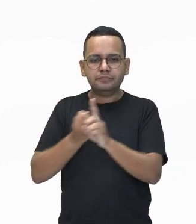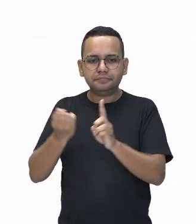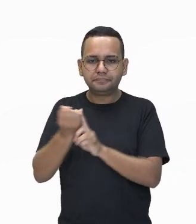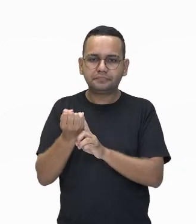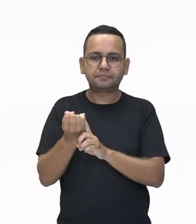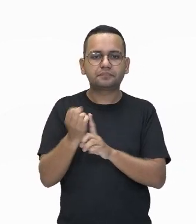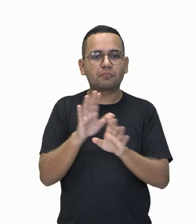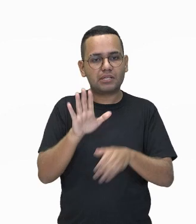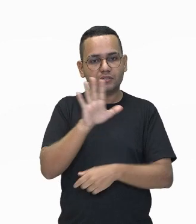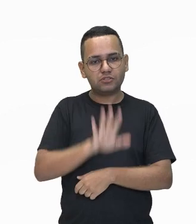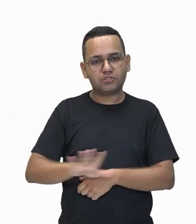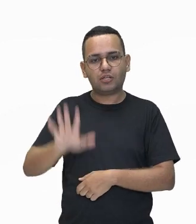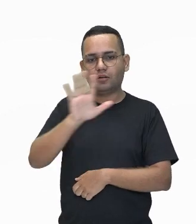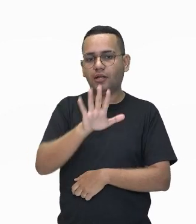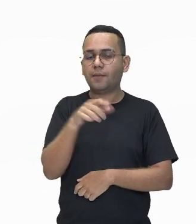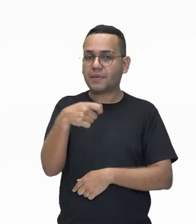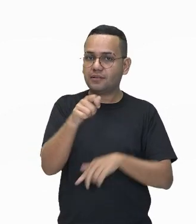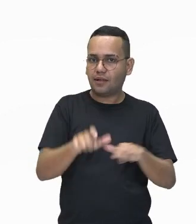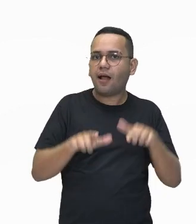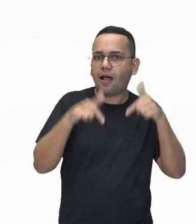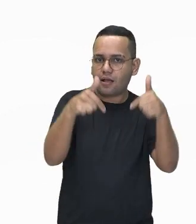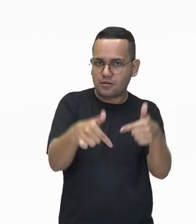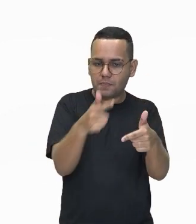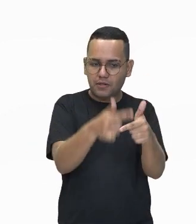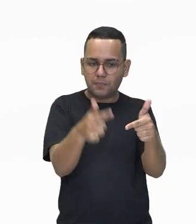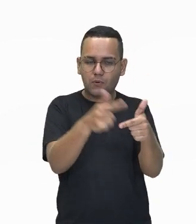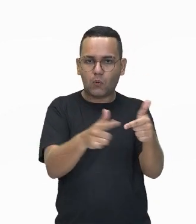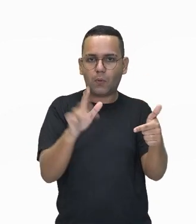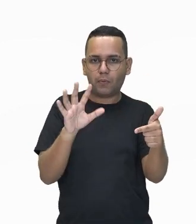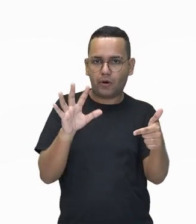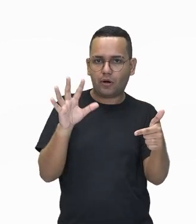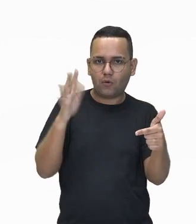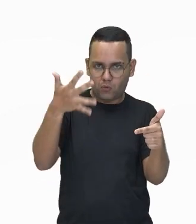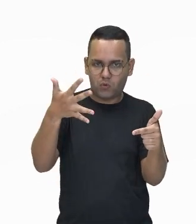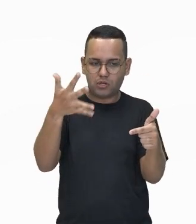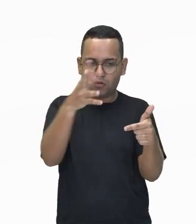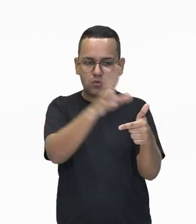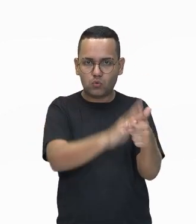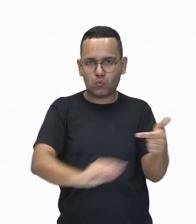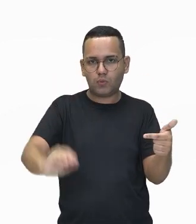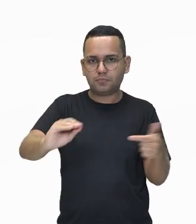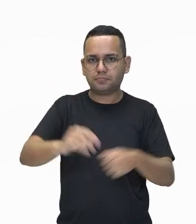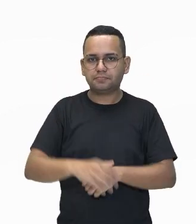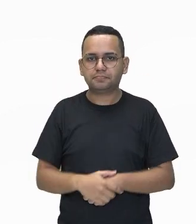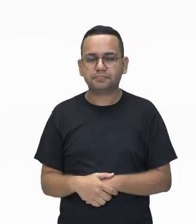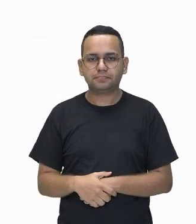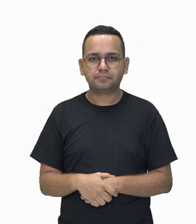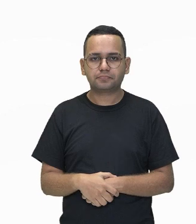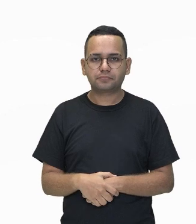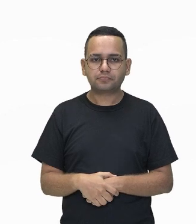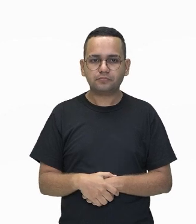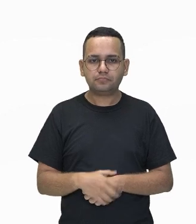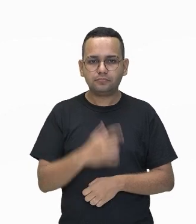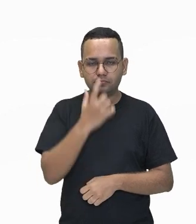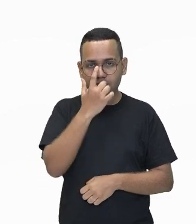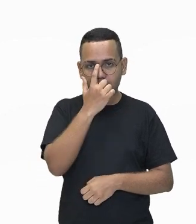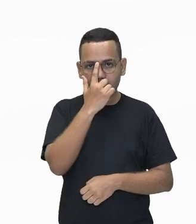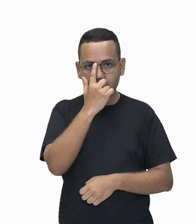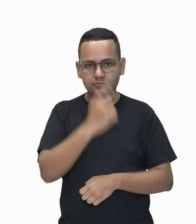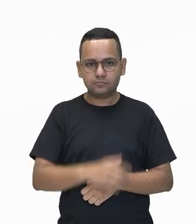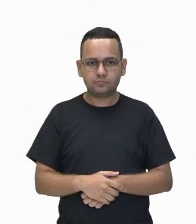sociedade de maneira em geral. Então, olha só, percebe então, né, que vocês estão levantando